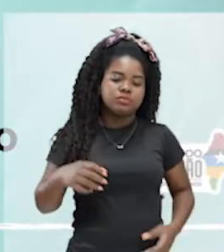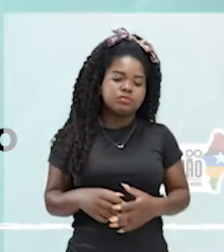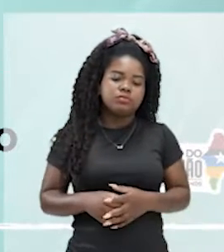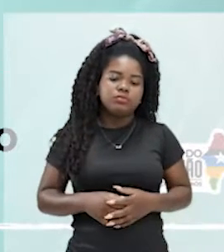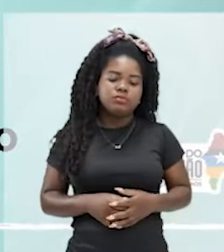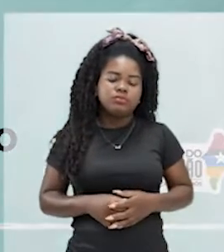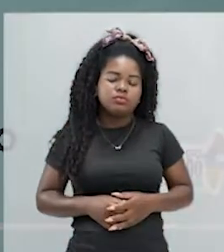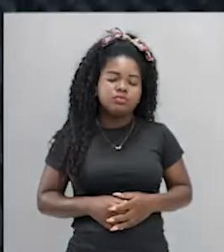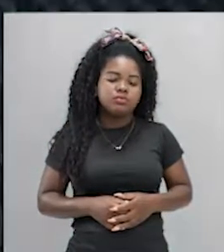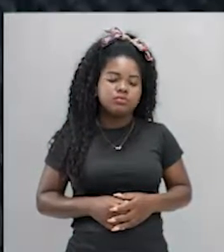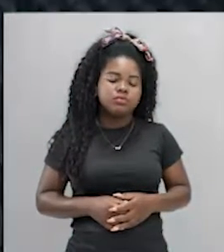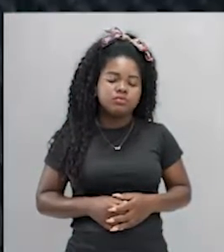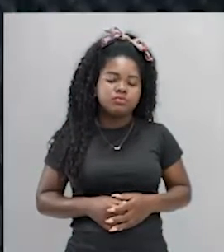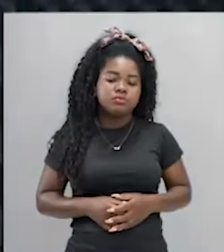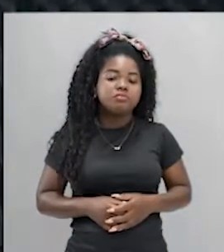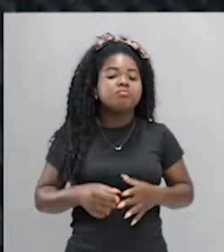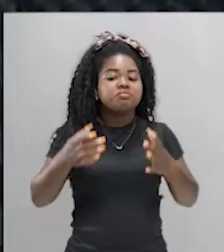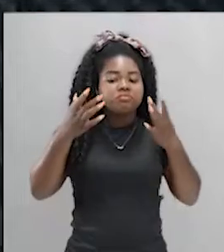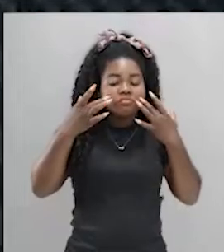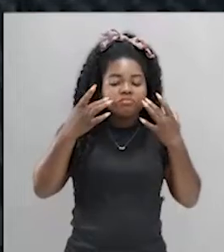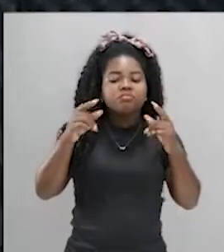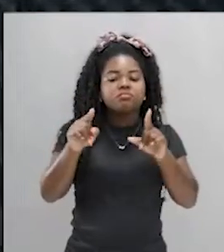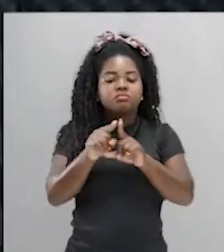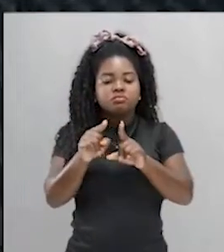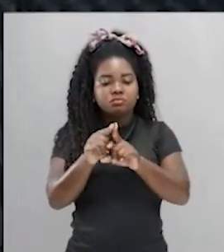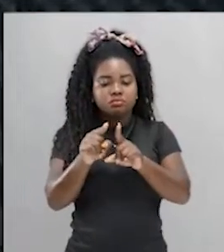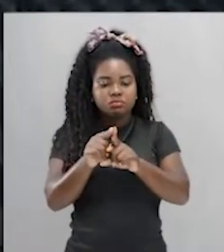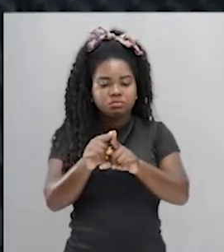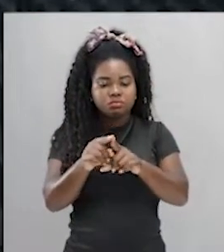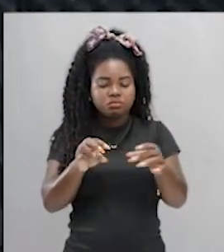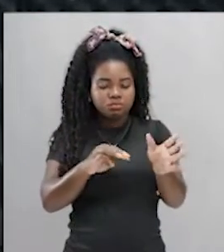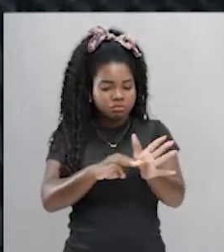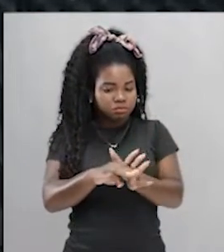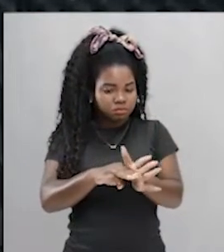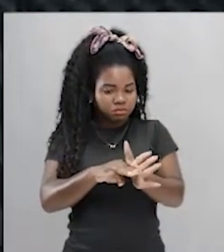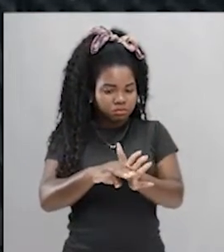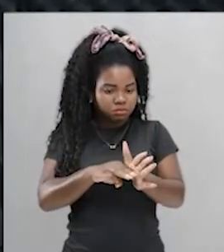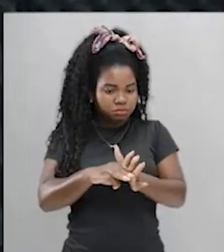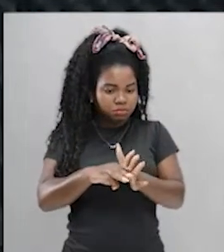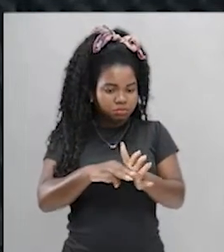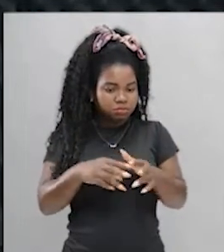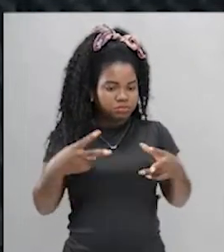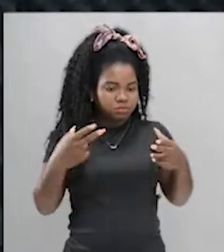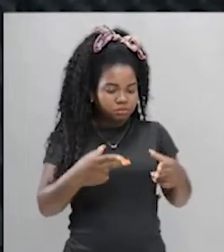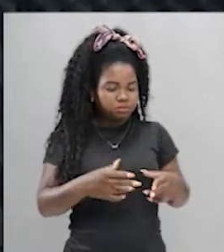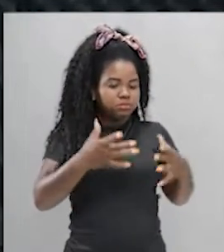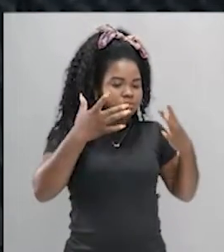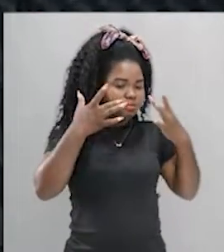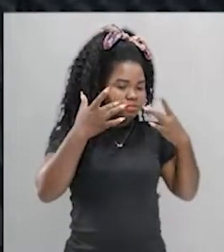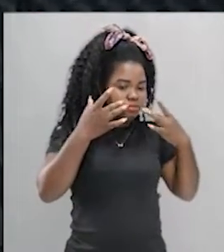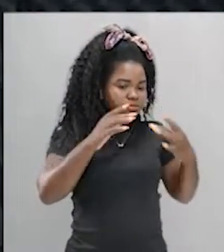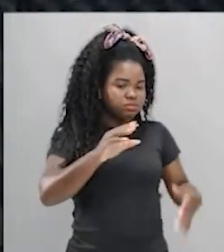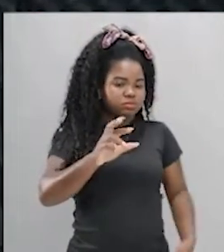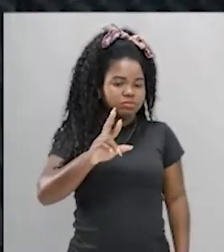teatral, foi ator, né, e criou um método, assim como o teatro da crueldade não é um viés